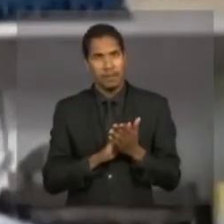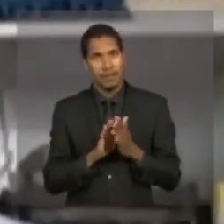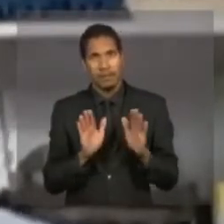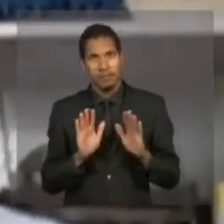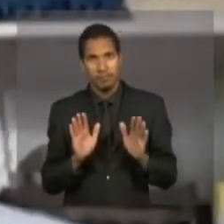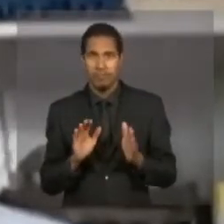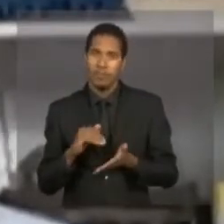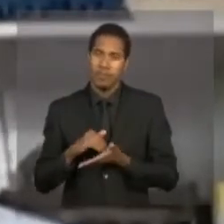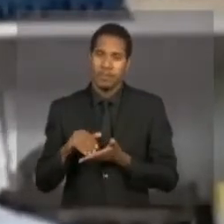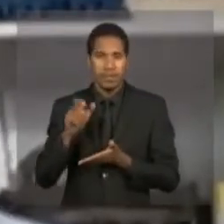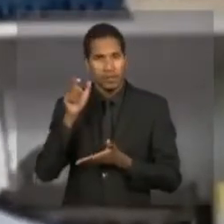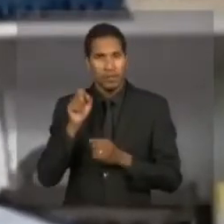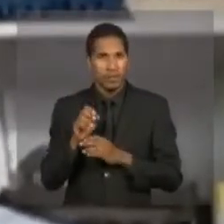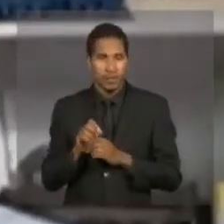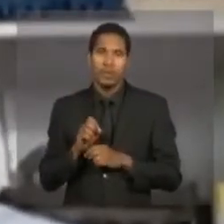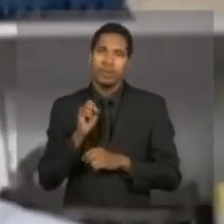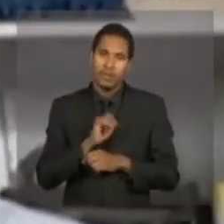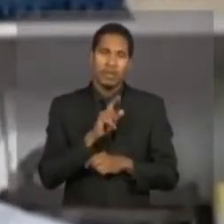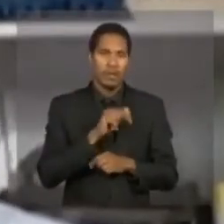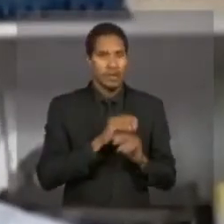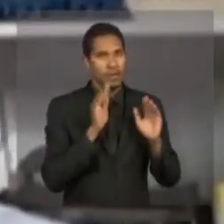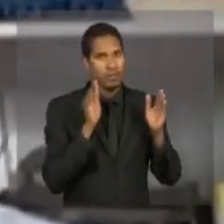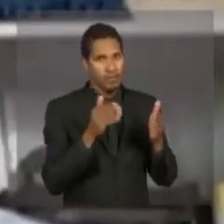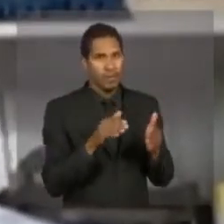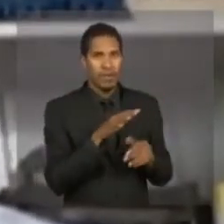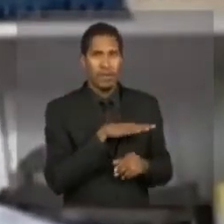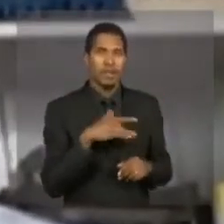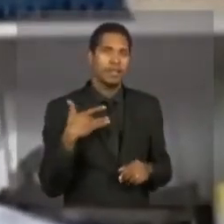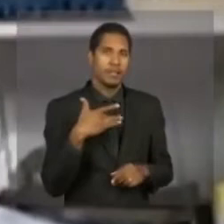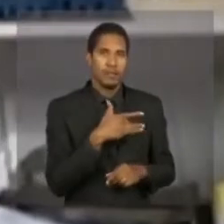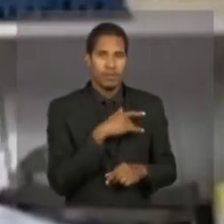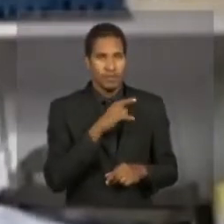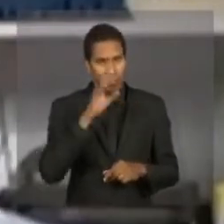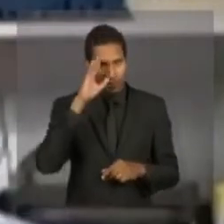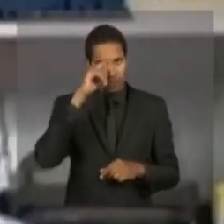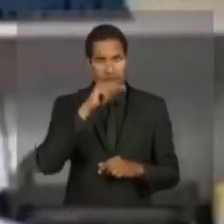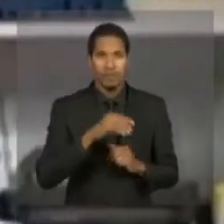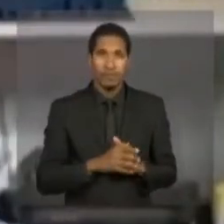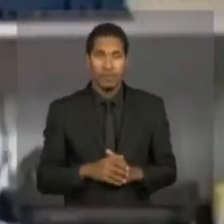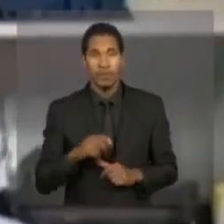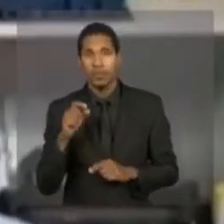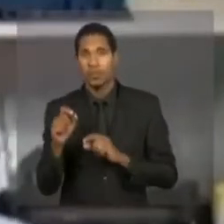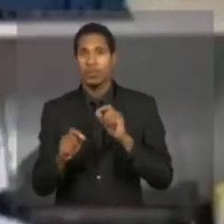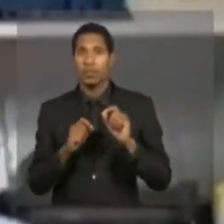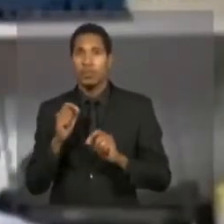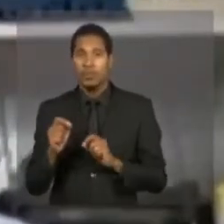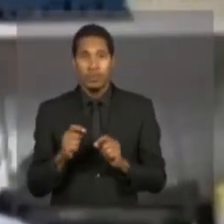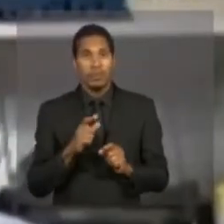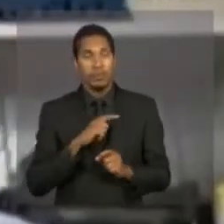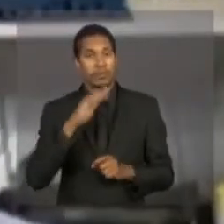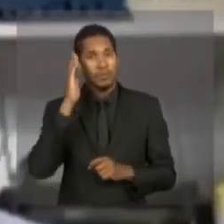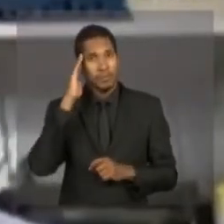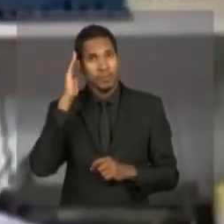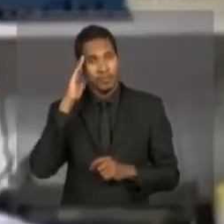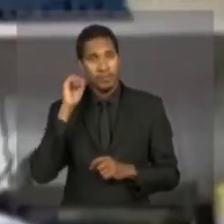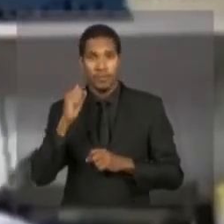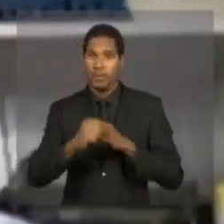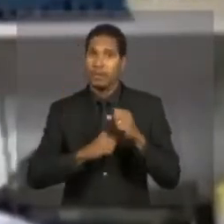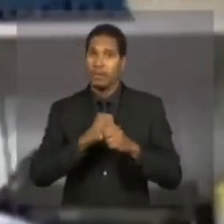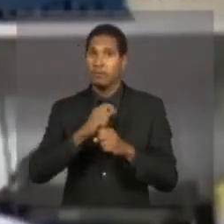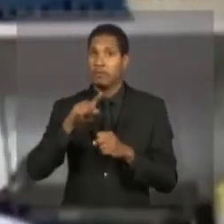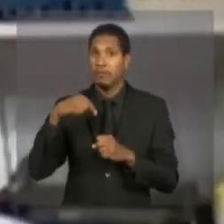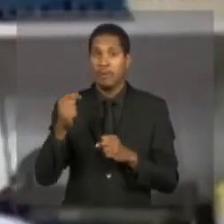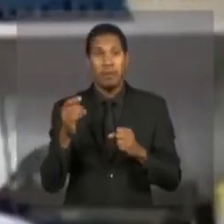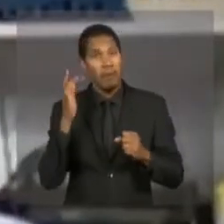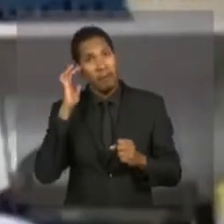da Educação, e sim pelas autoridades sanitárias. Muitas pessoas defendem que isso seja feito só no ano que vem, e